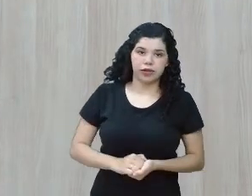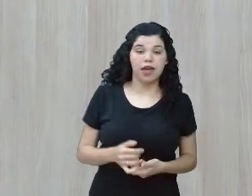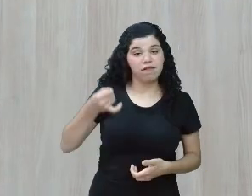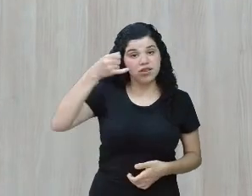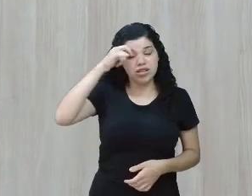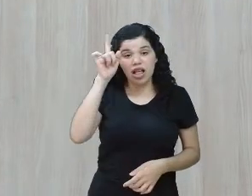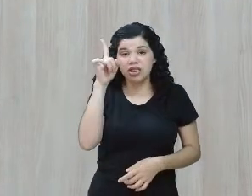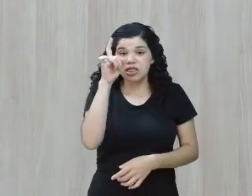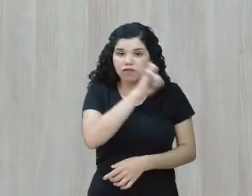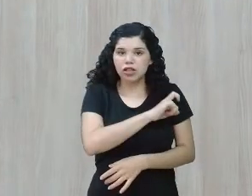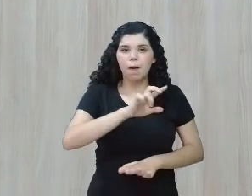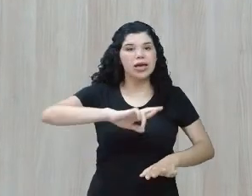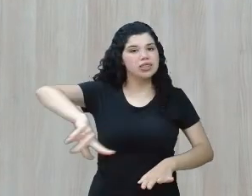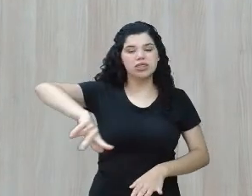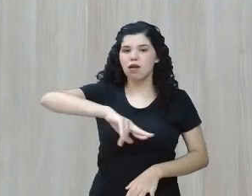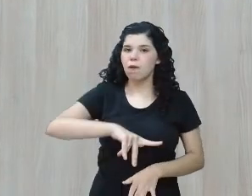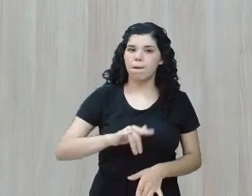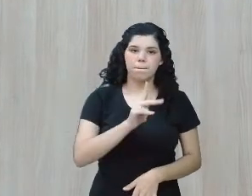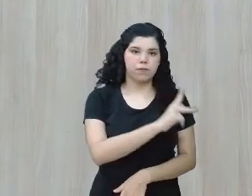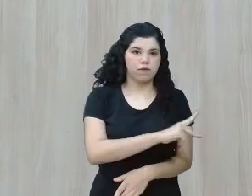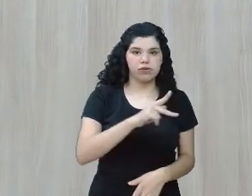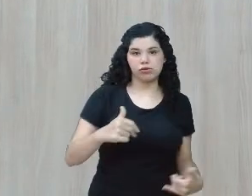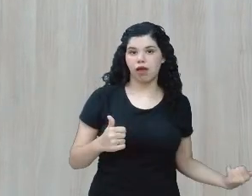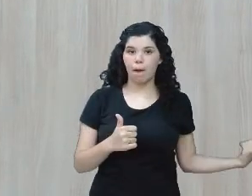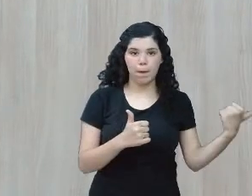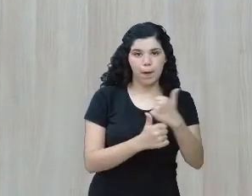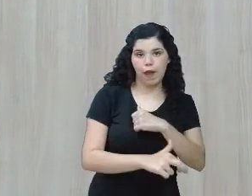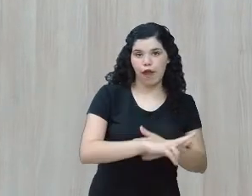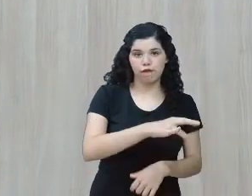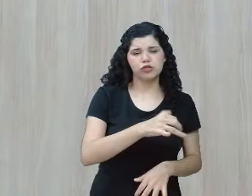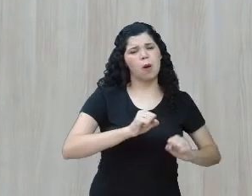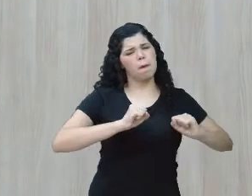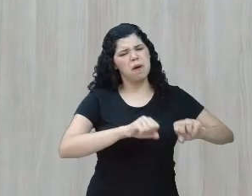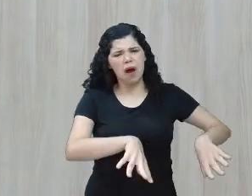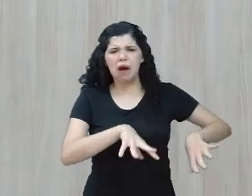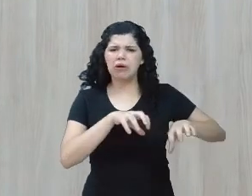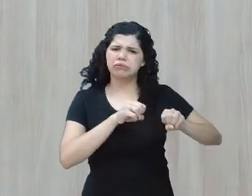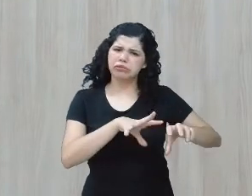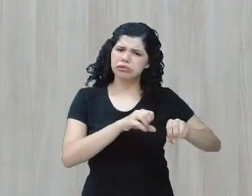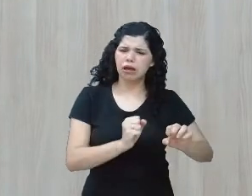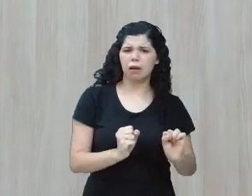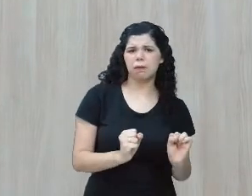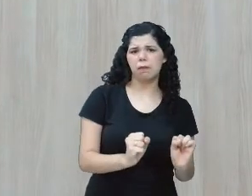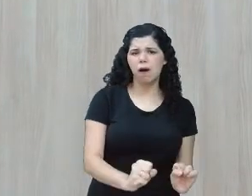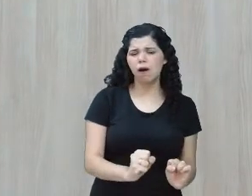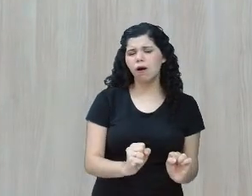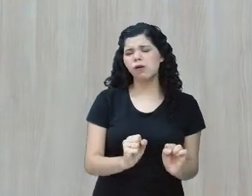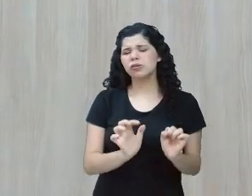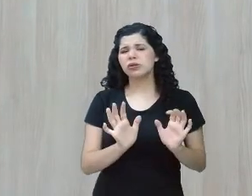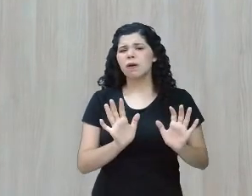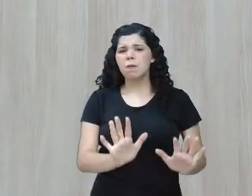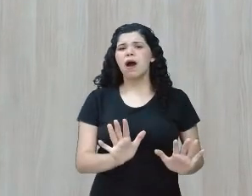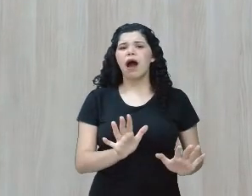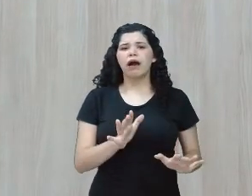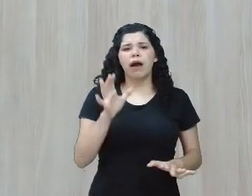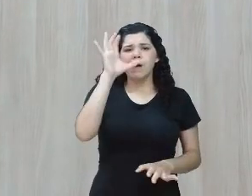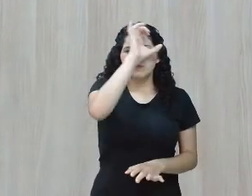Mas ele não é professor de reforço. Ele vai ensinar, ele pode ser que aquele estudante necessite de